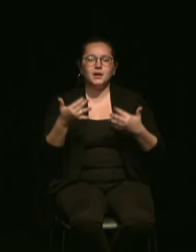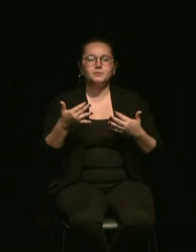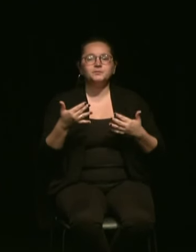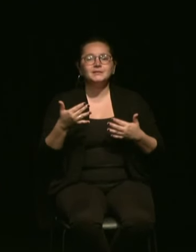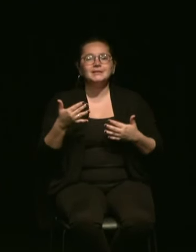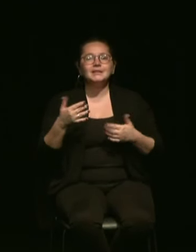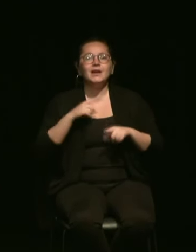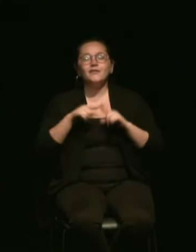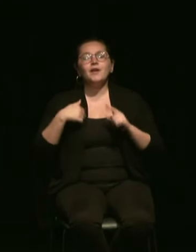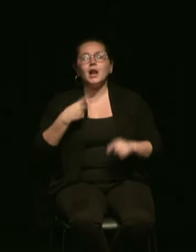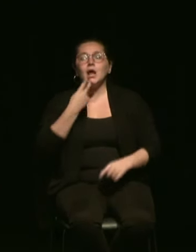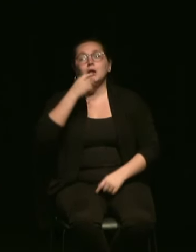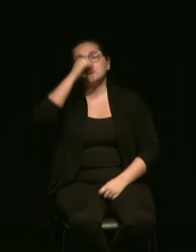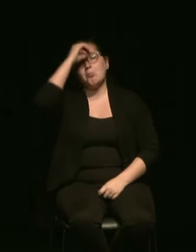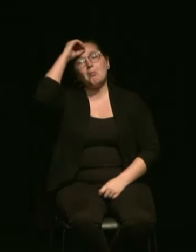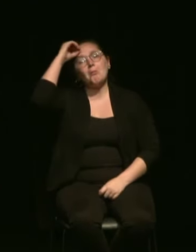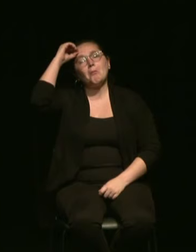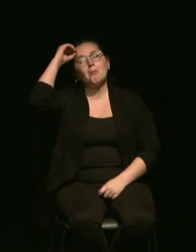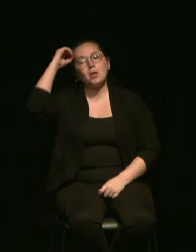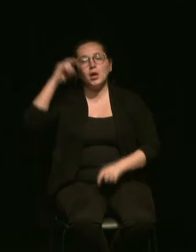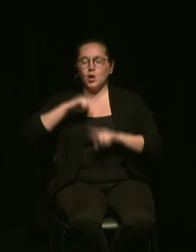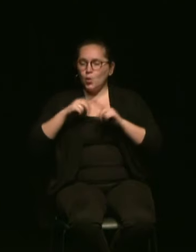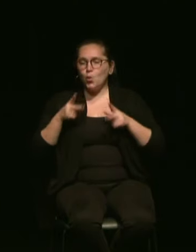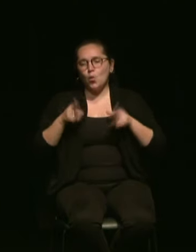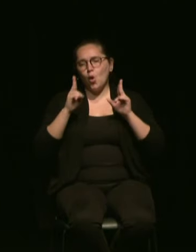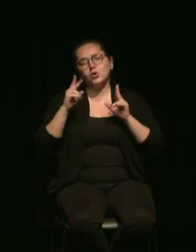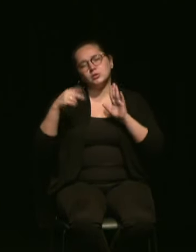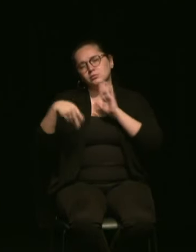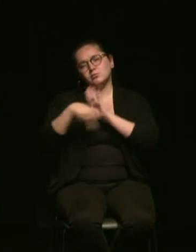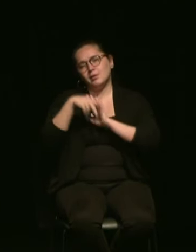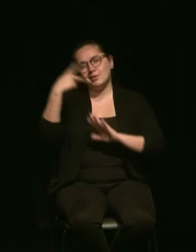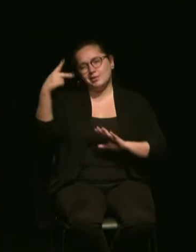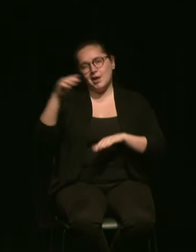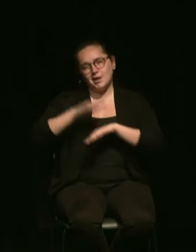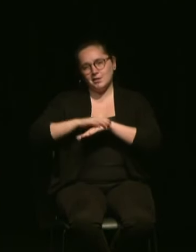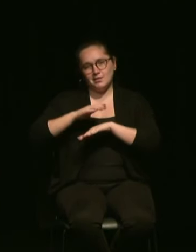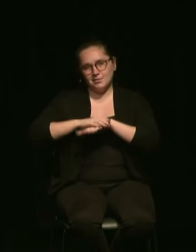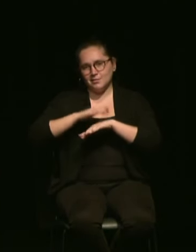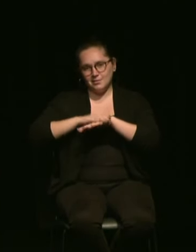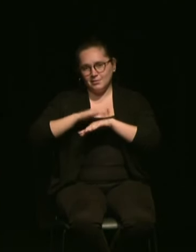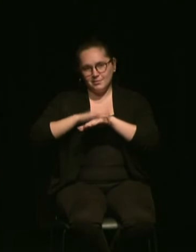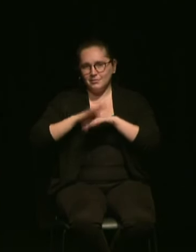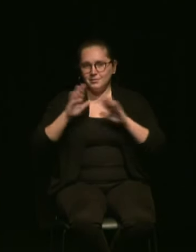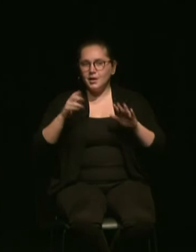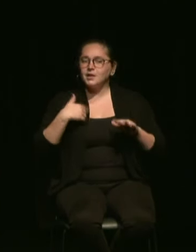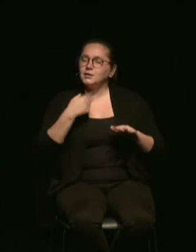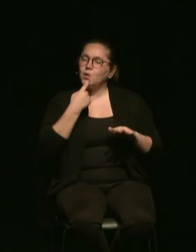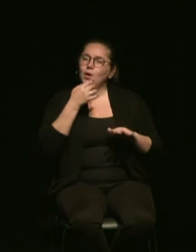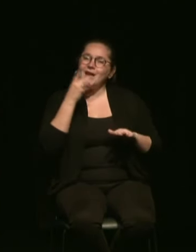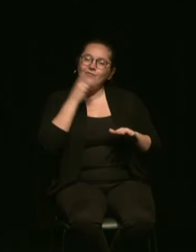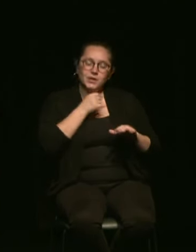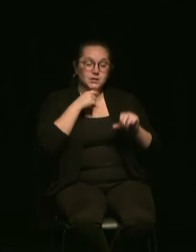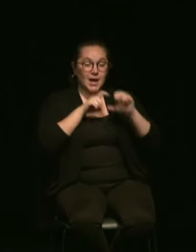dá para ser ingênuo em relação a isso. O corte é do Coutinho. Então é evidente que a autonomia é uma autonomia